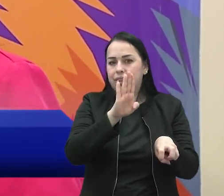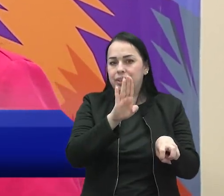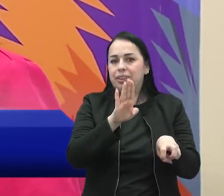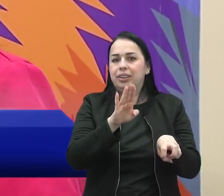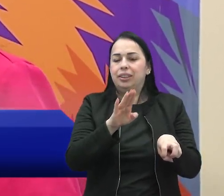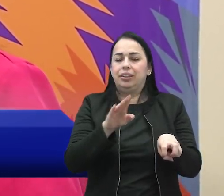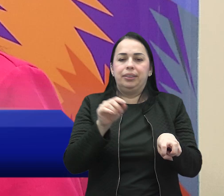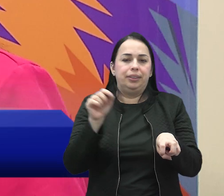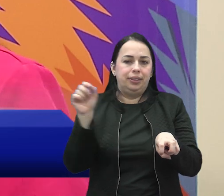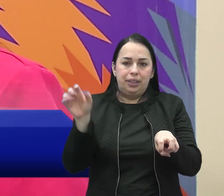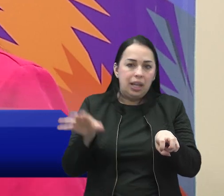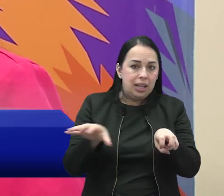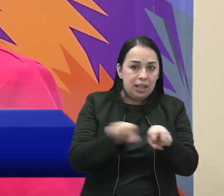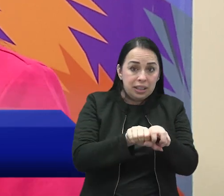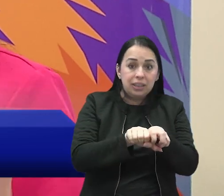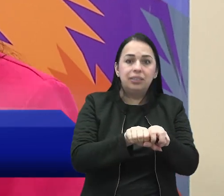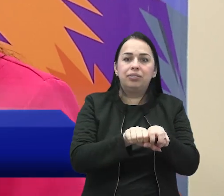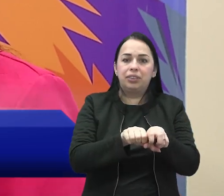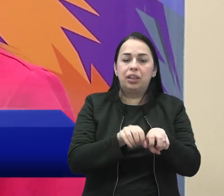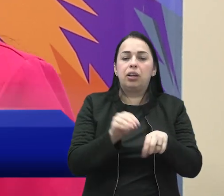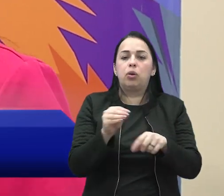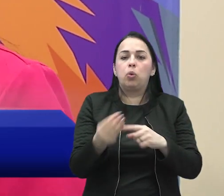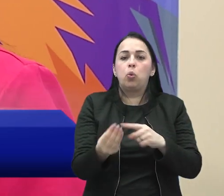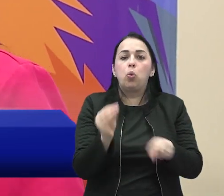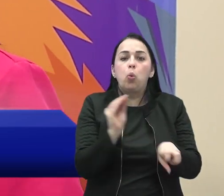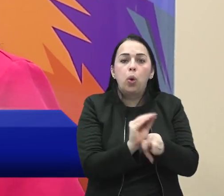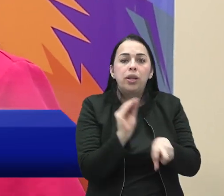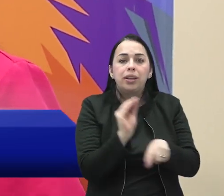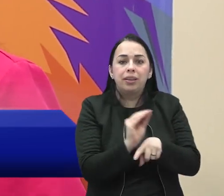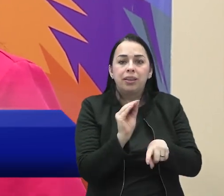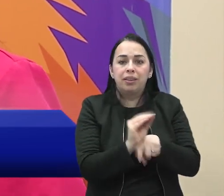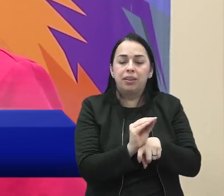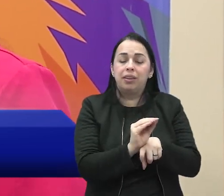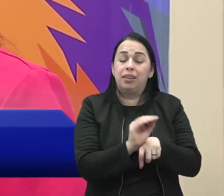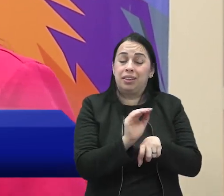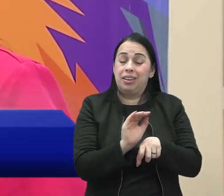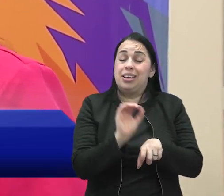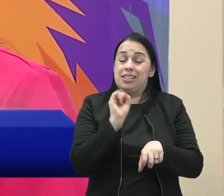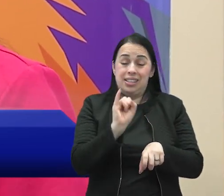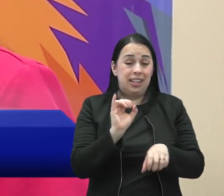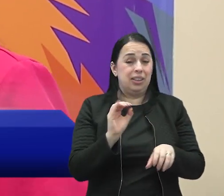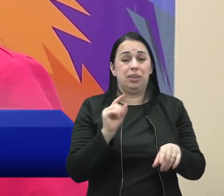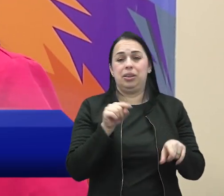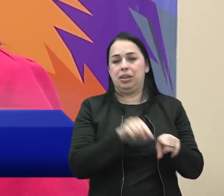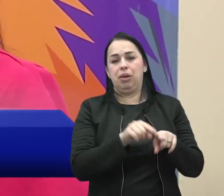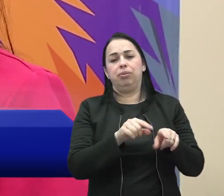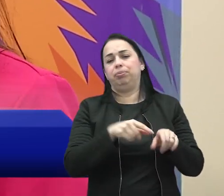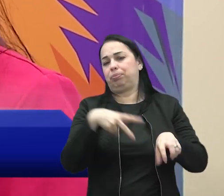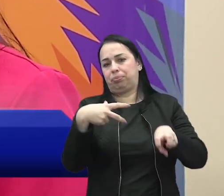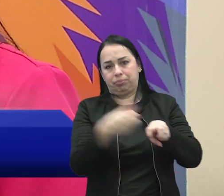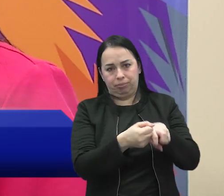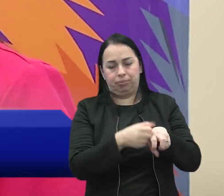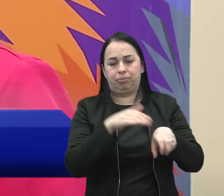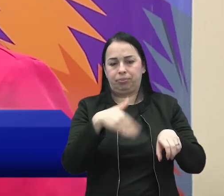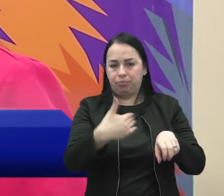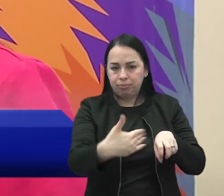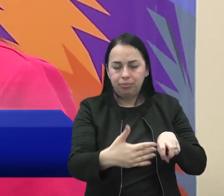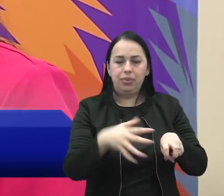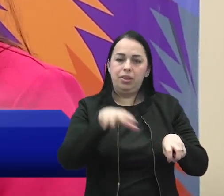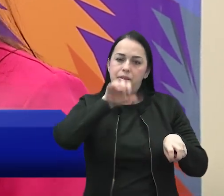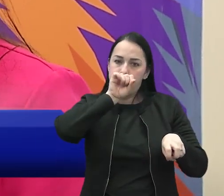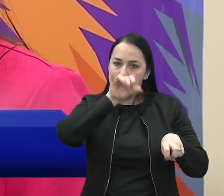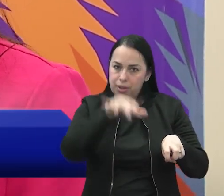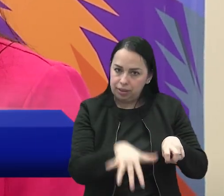que as polivalentes e as múltiplas protegem contra doenças que causam sinais clínicos muito graves. Então, gastroenterite